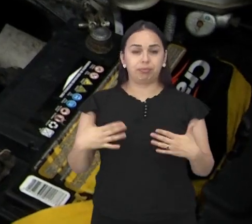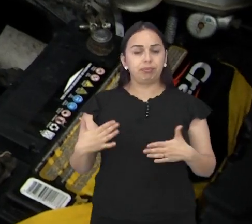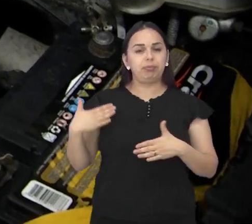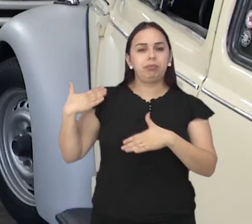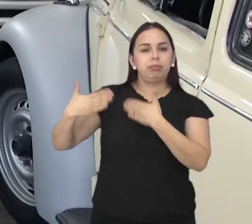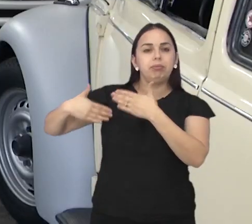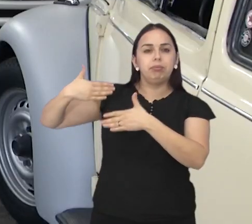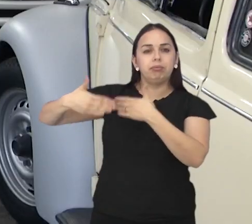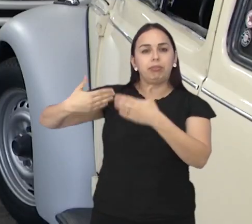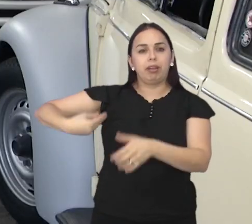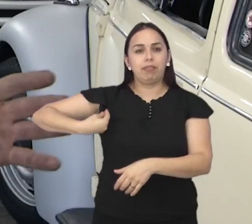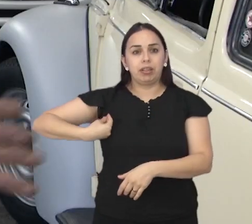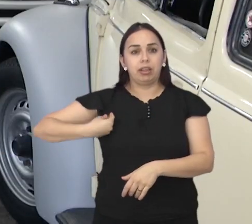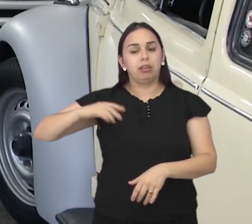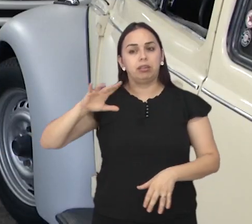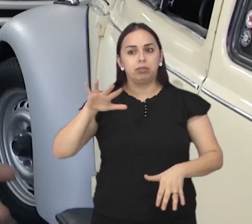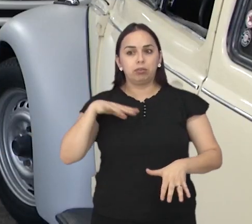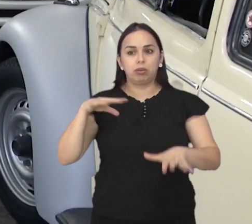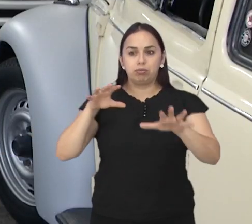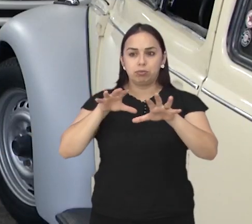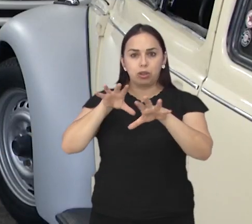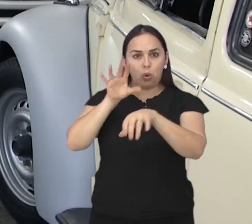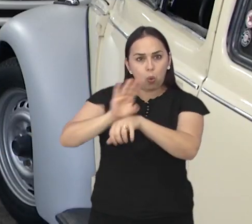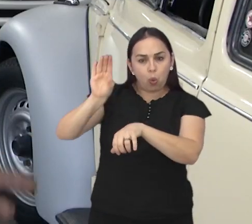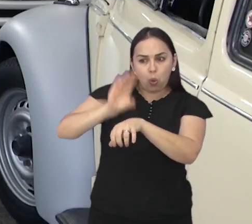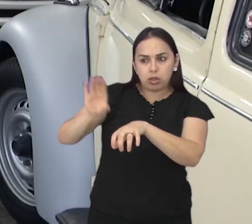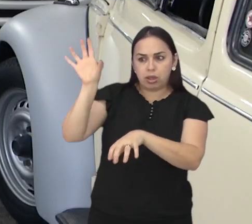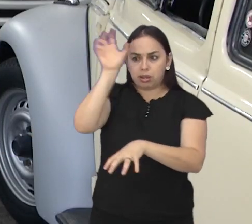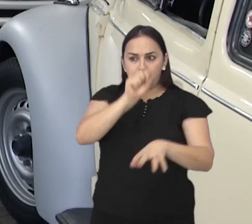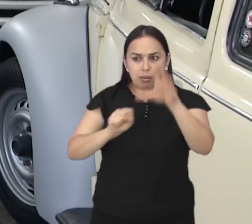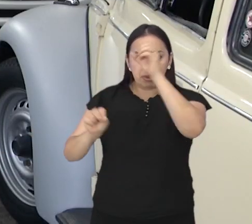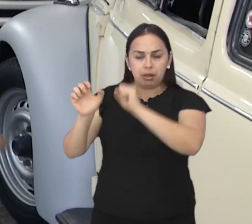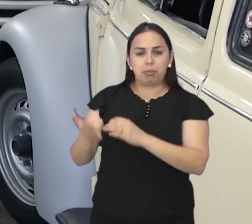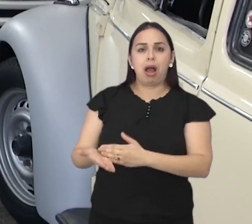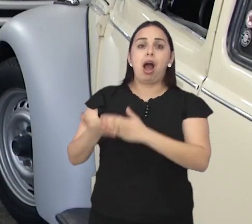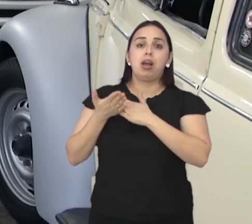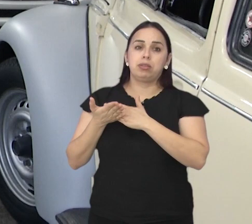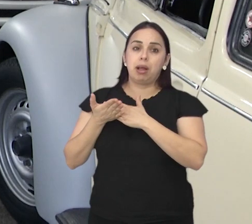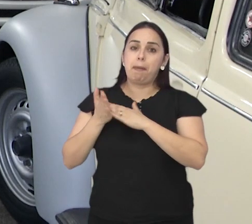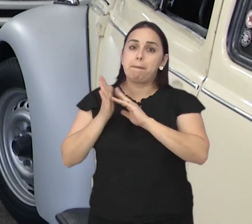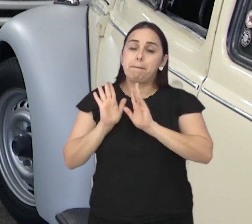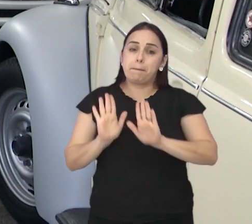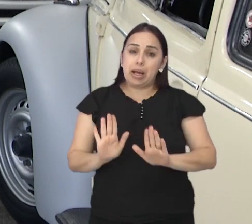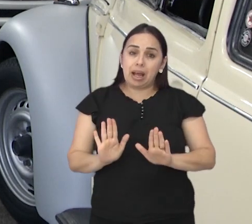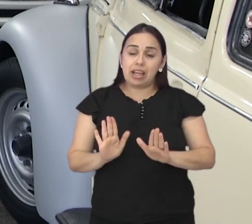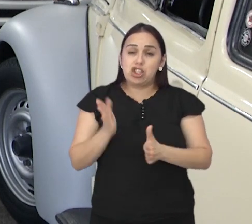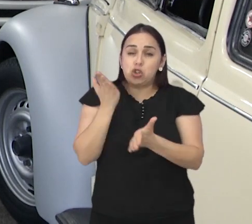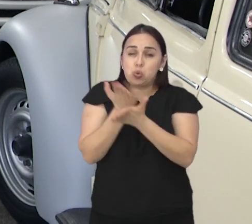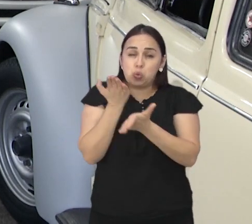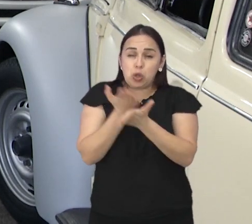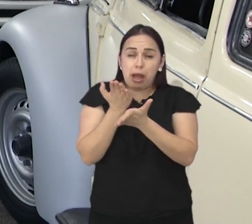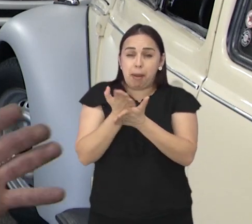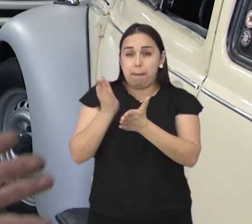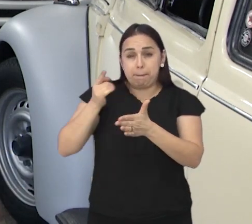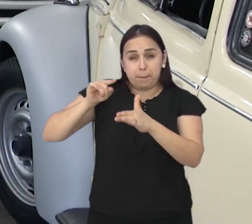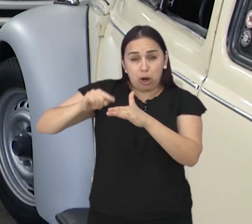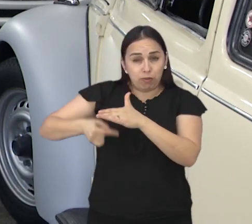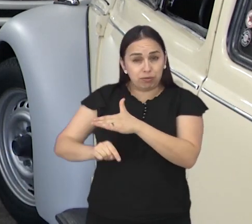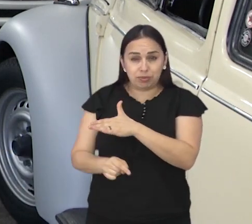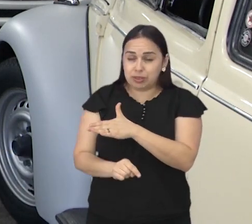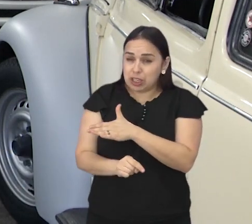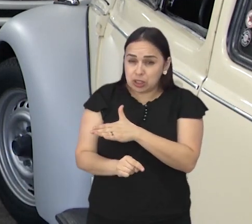No decorrer da vida, apareciam alguns cursos que a gente fazia só para ajudar, mas nunca assim